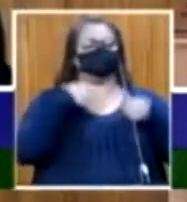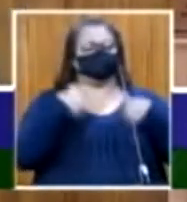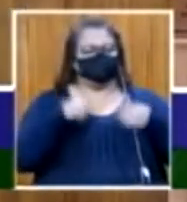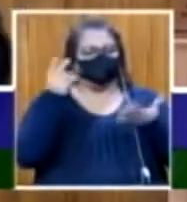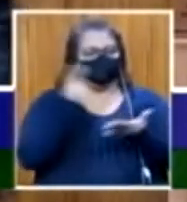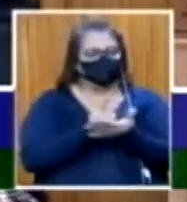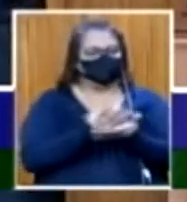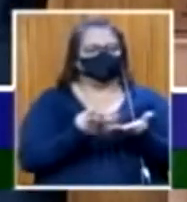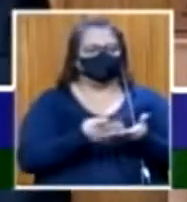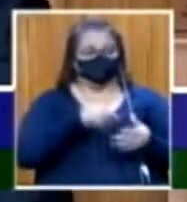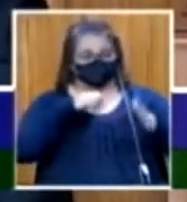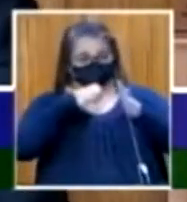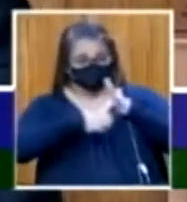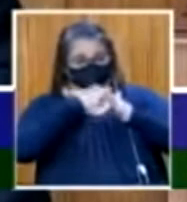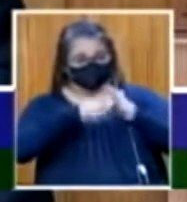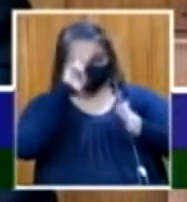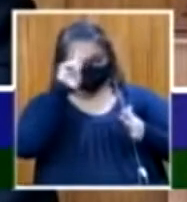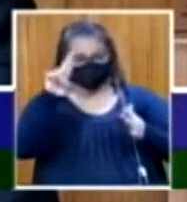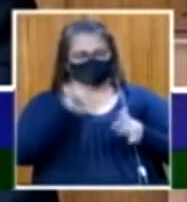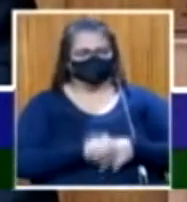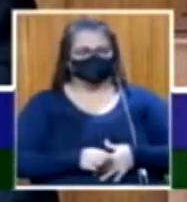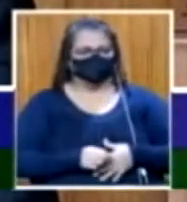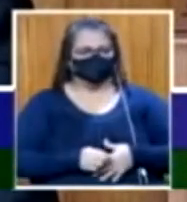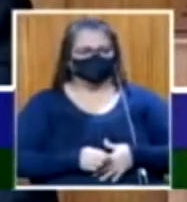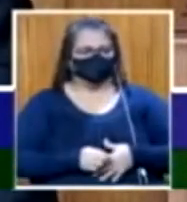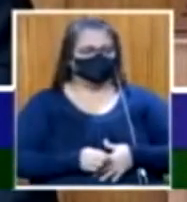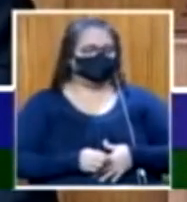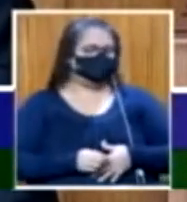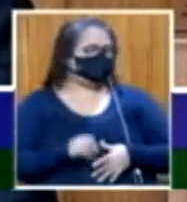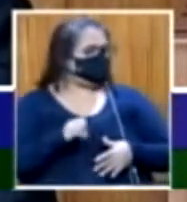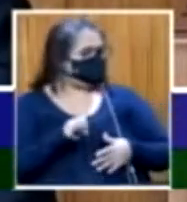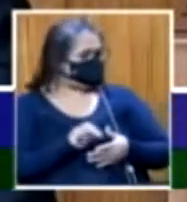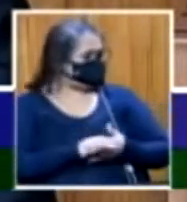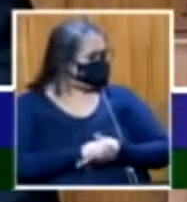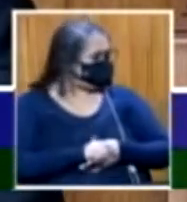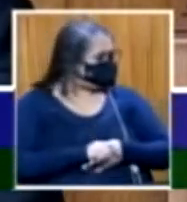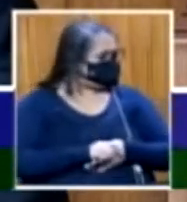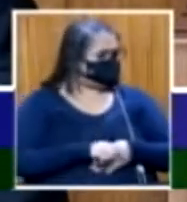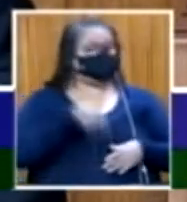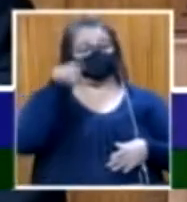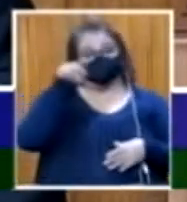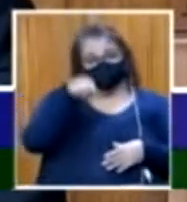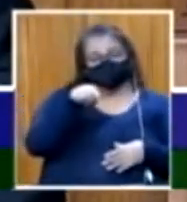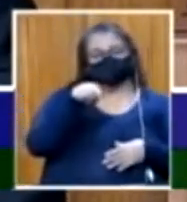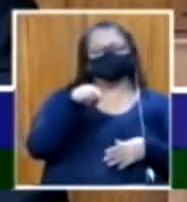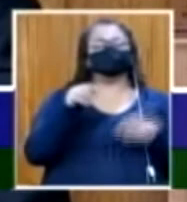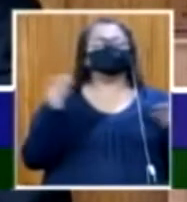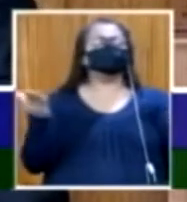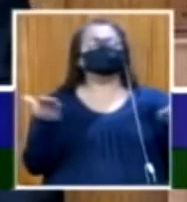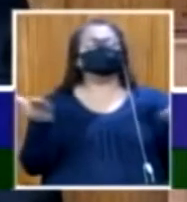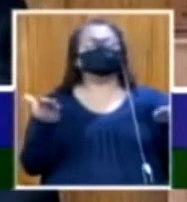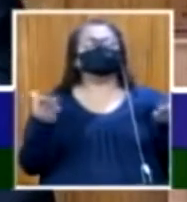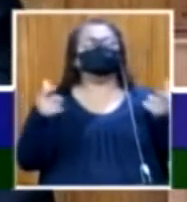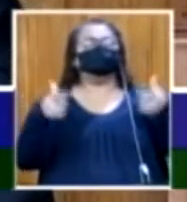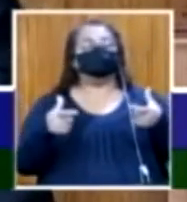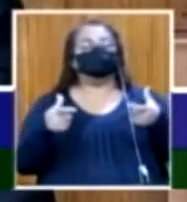significativo para os empregadores. Bom, este cenário, ele